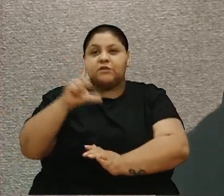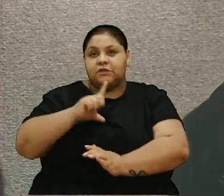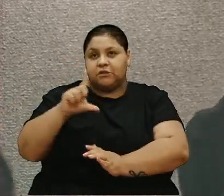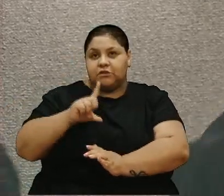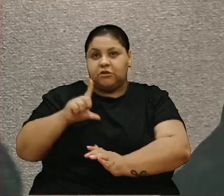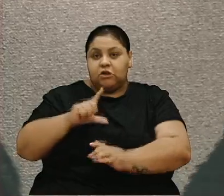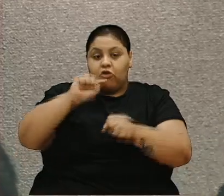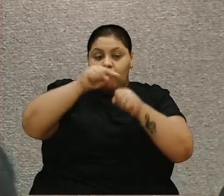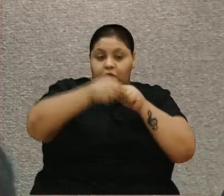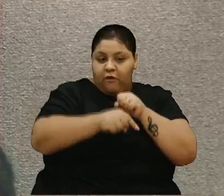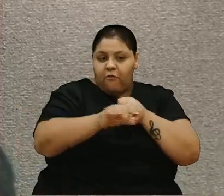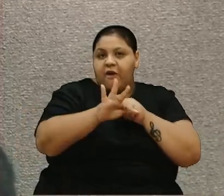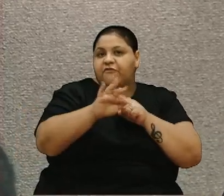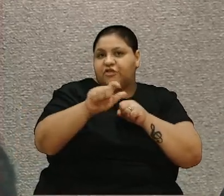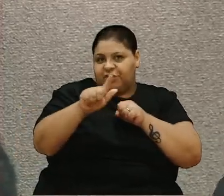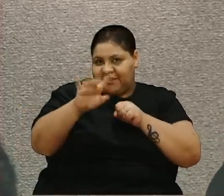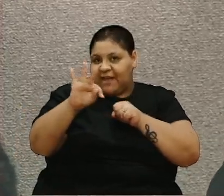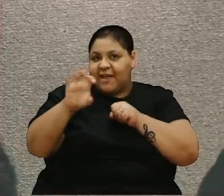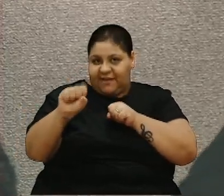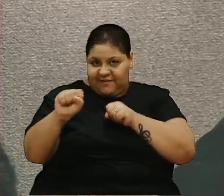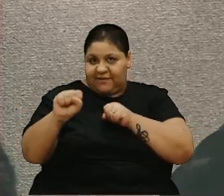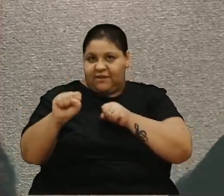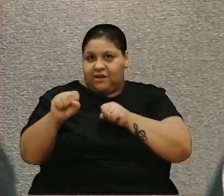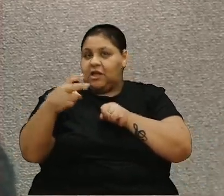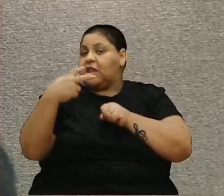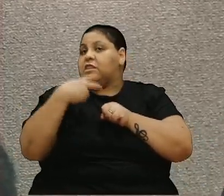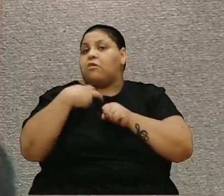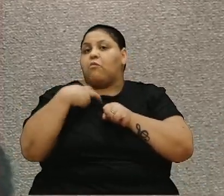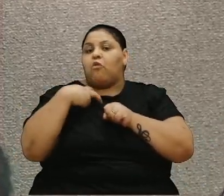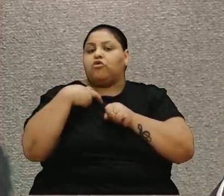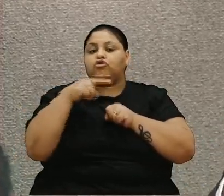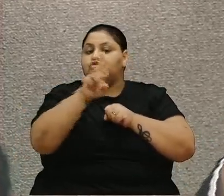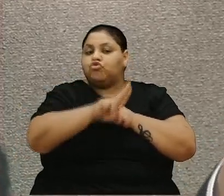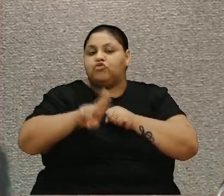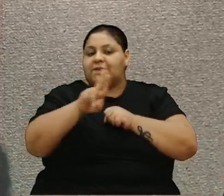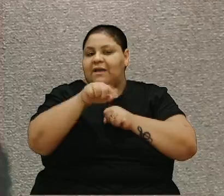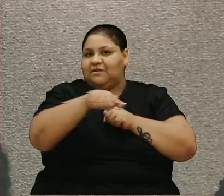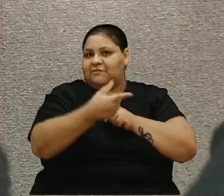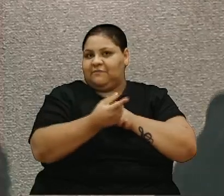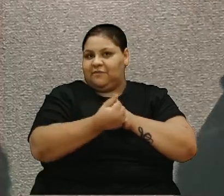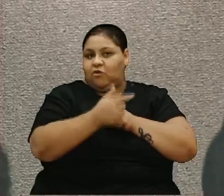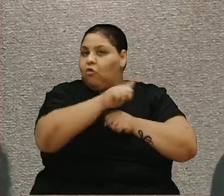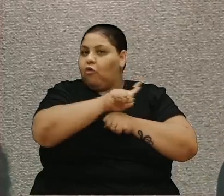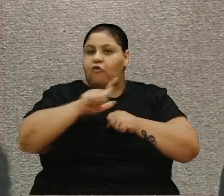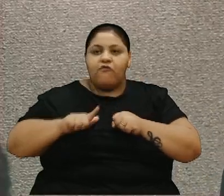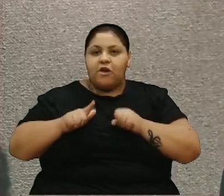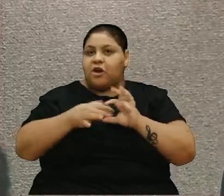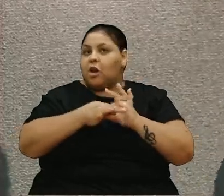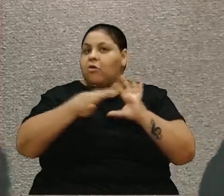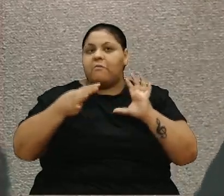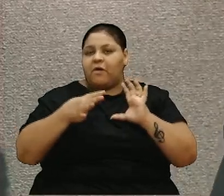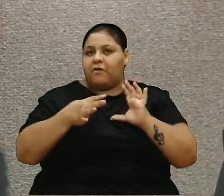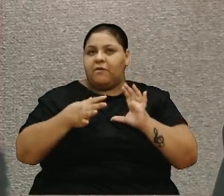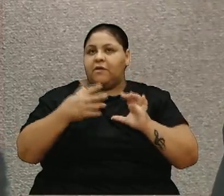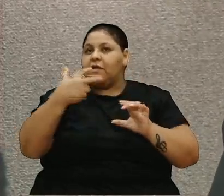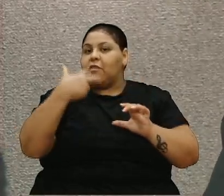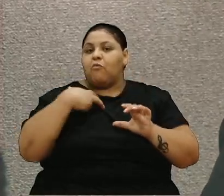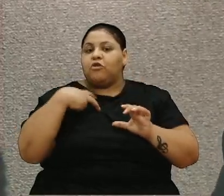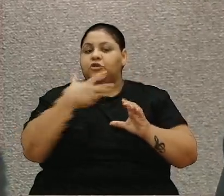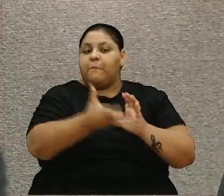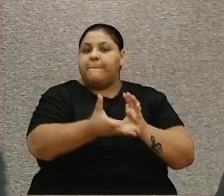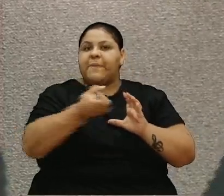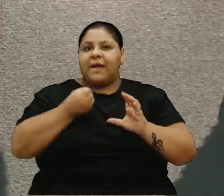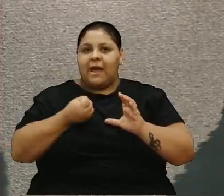seu fundo de garantia, você não pode acessar esse fundo de garantia, o governo não deixa ele para você, você não pode sacar.